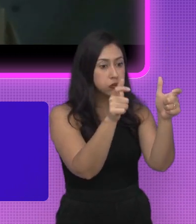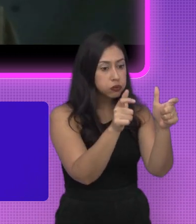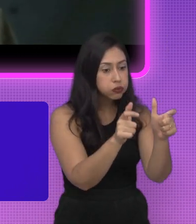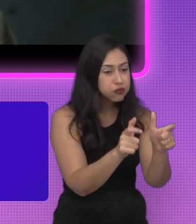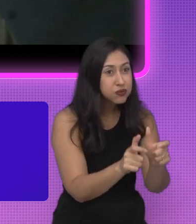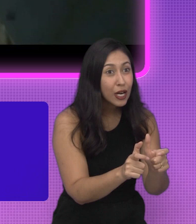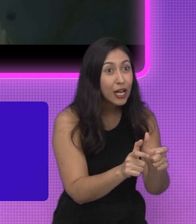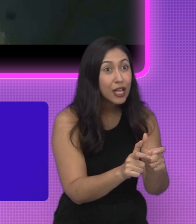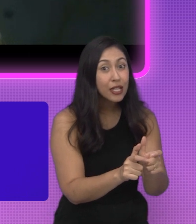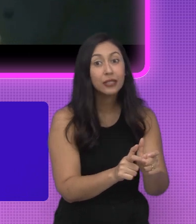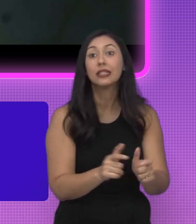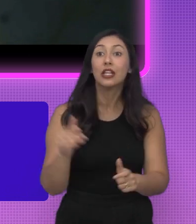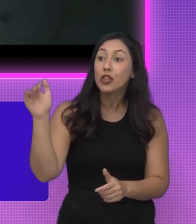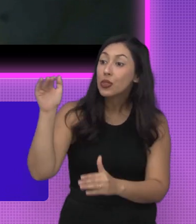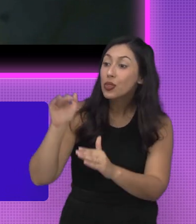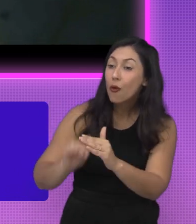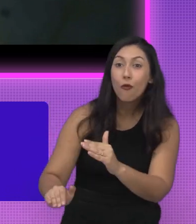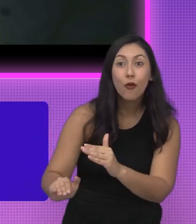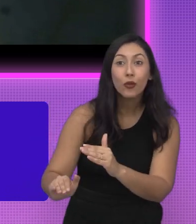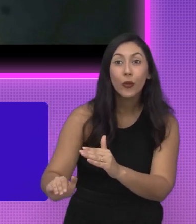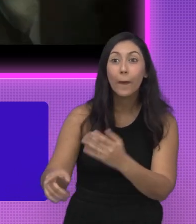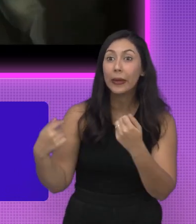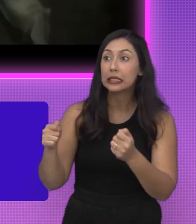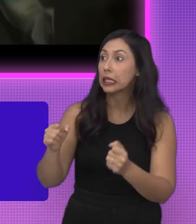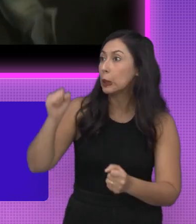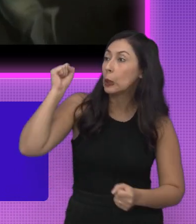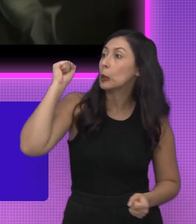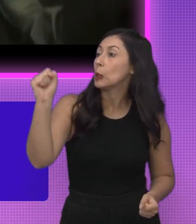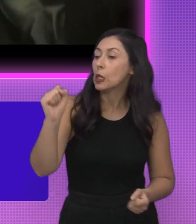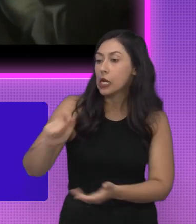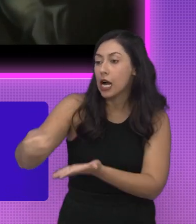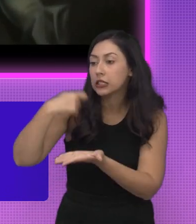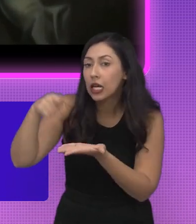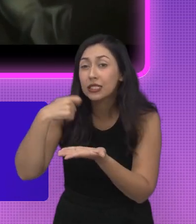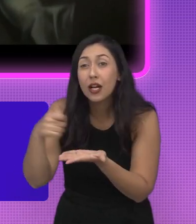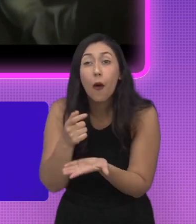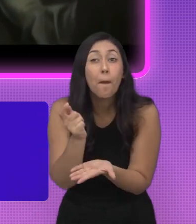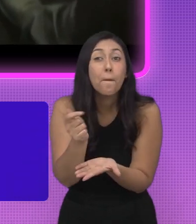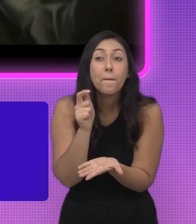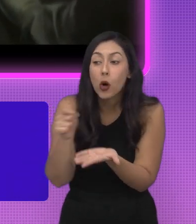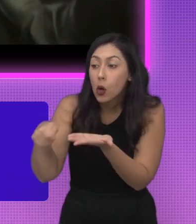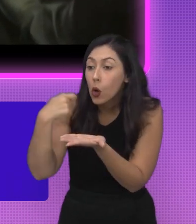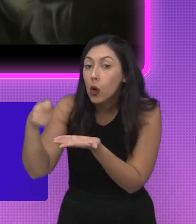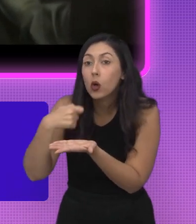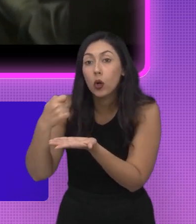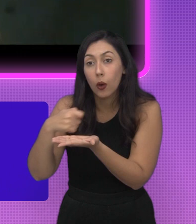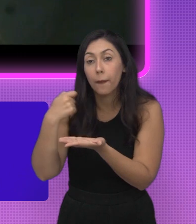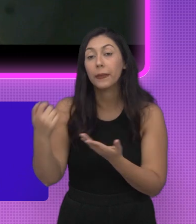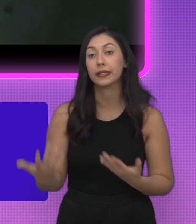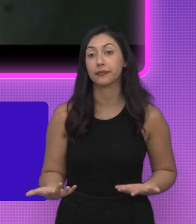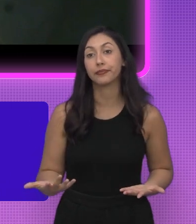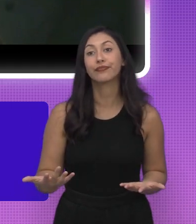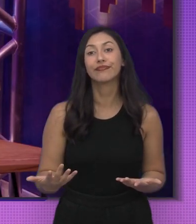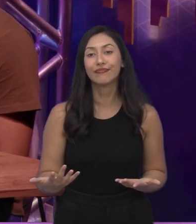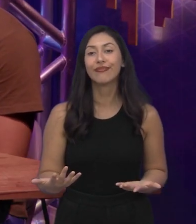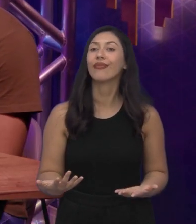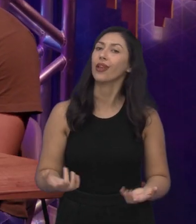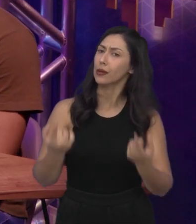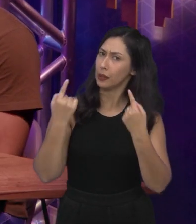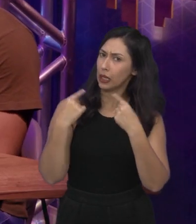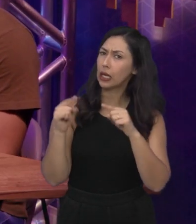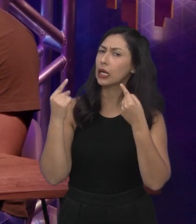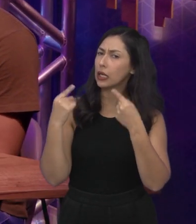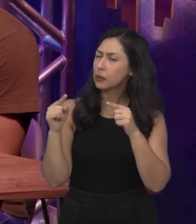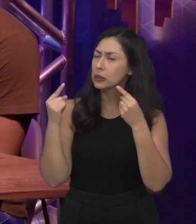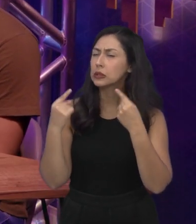E a galera tem que se matar para, literalmente, no filme, né? Exatamente. Para se alimentar, né? Então é